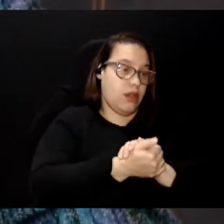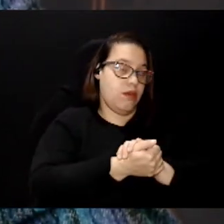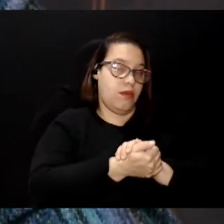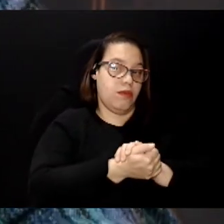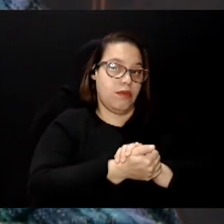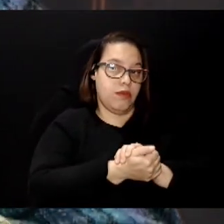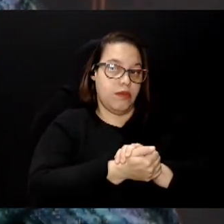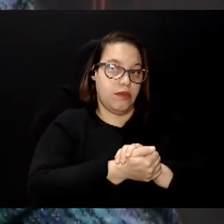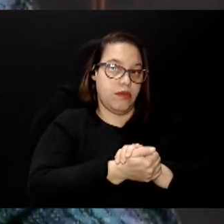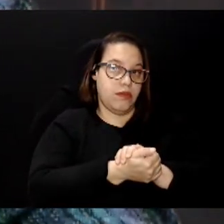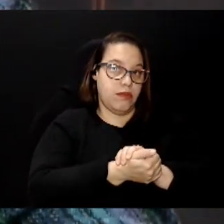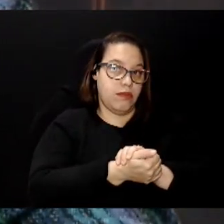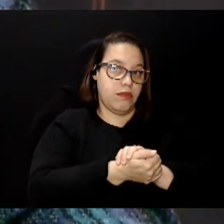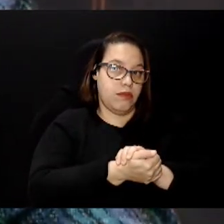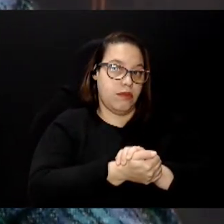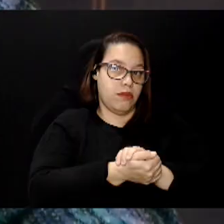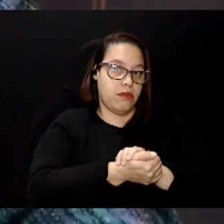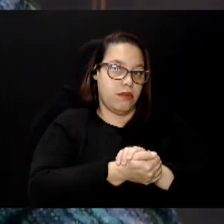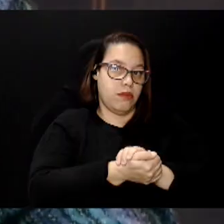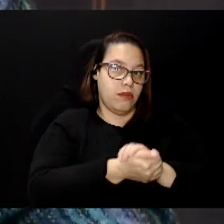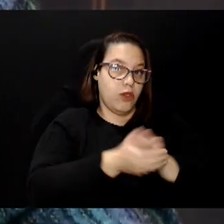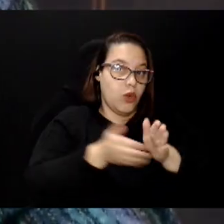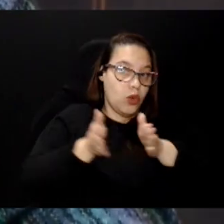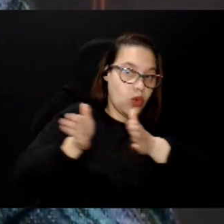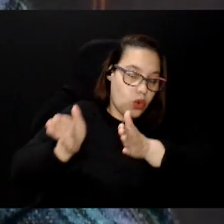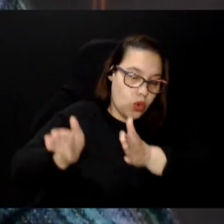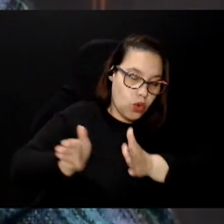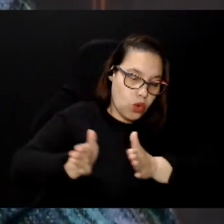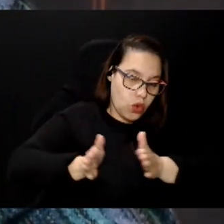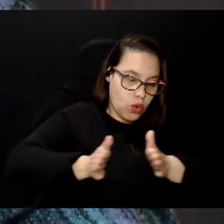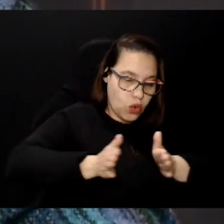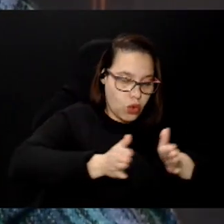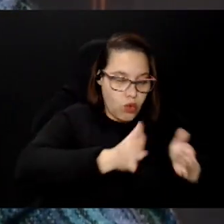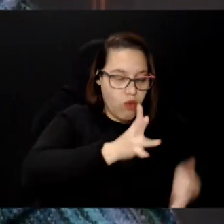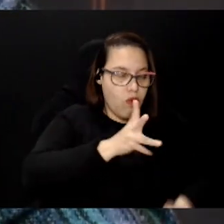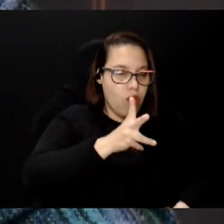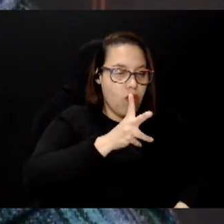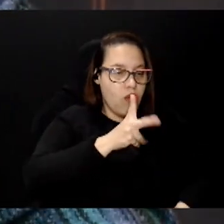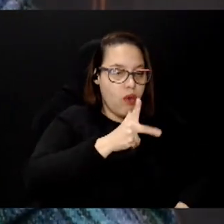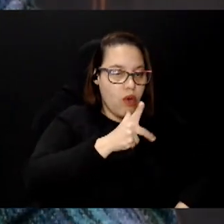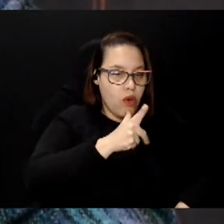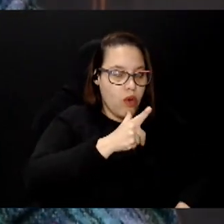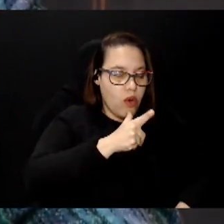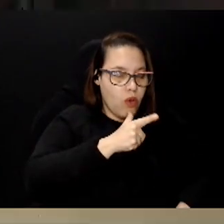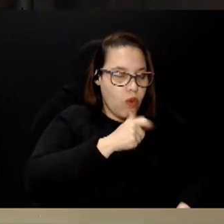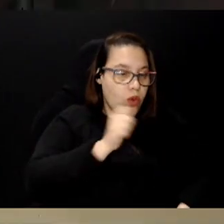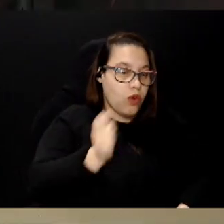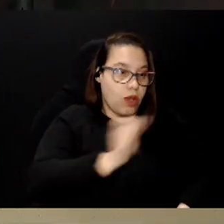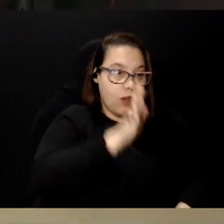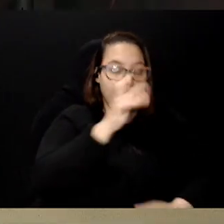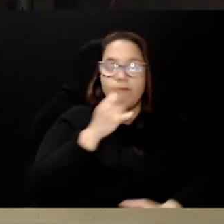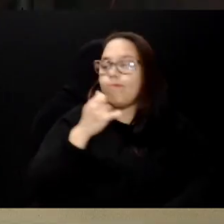um processo longo e um processo caro. Infelizmente ainda é um luxo.